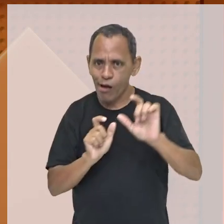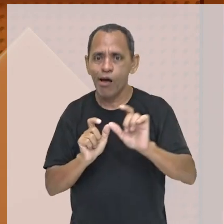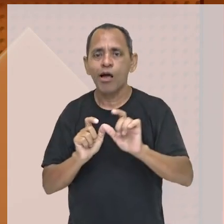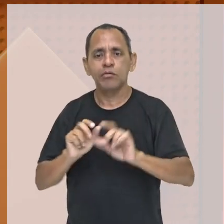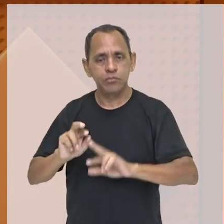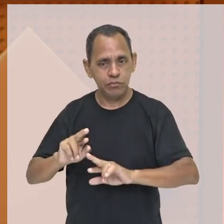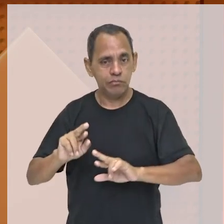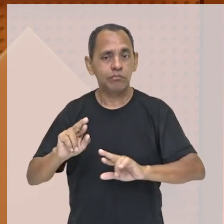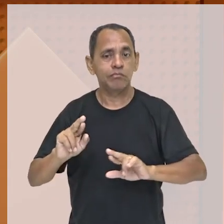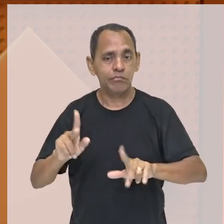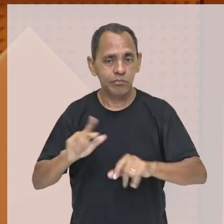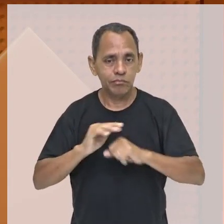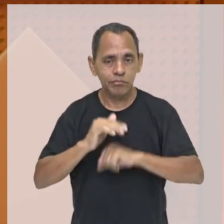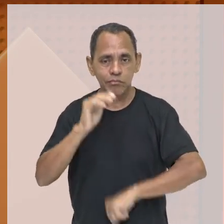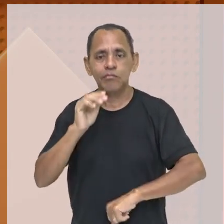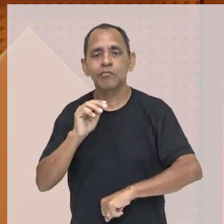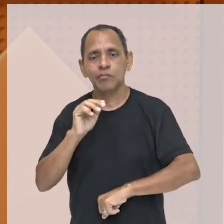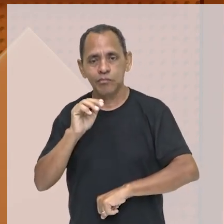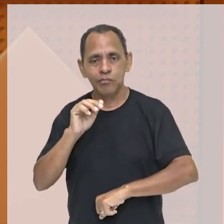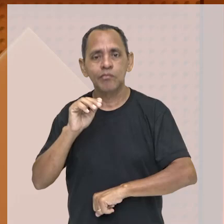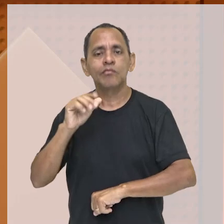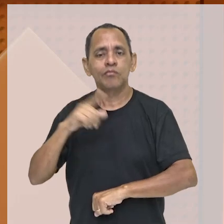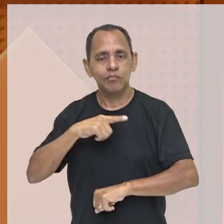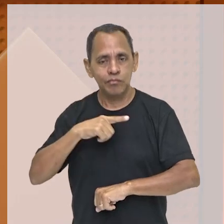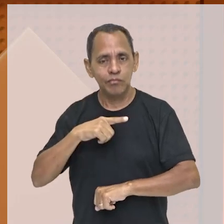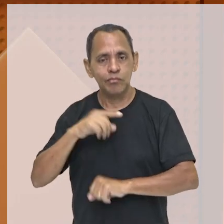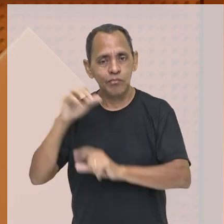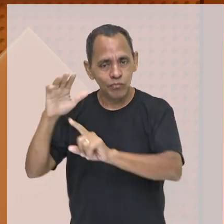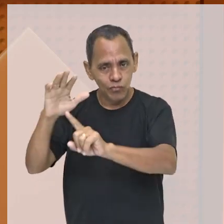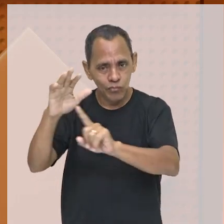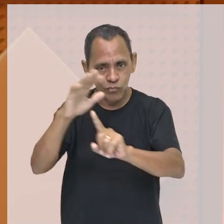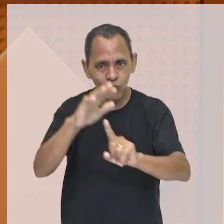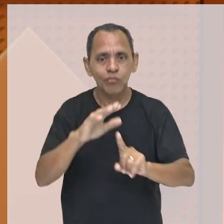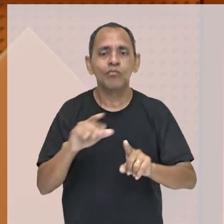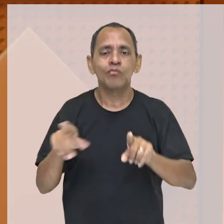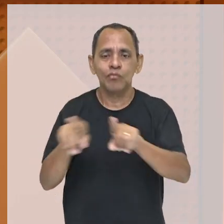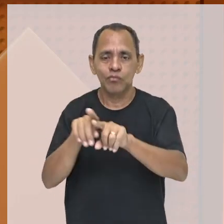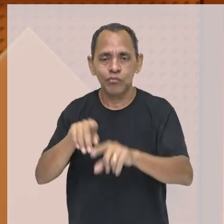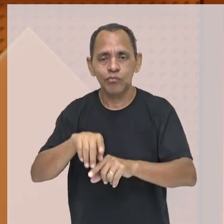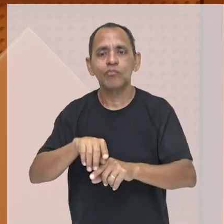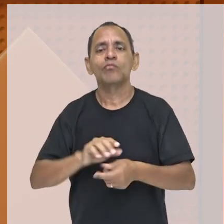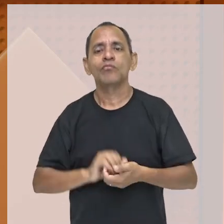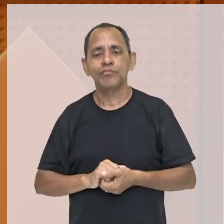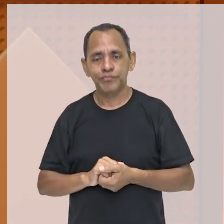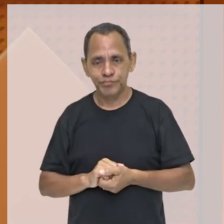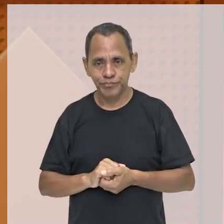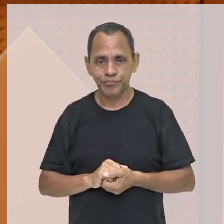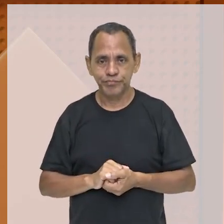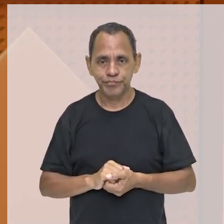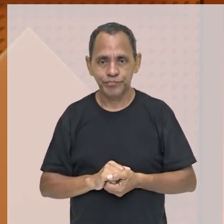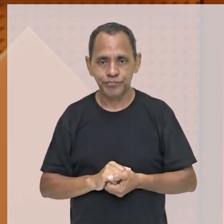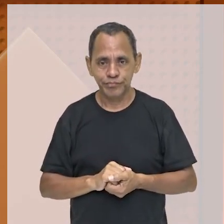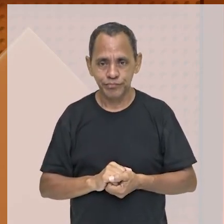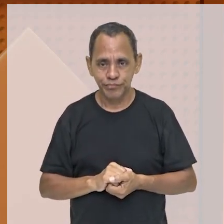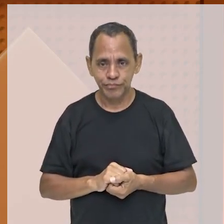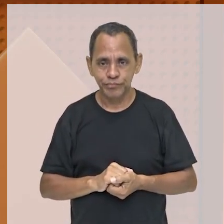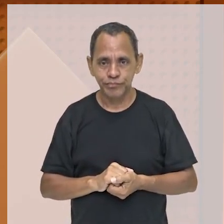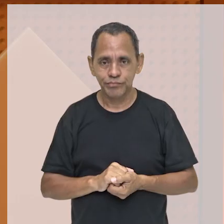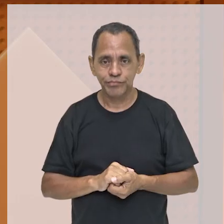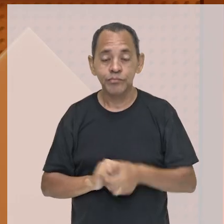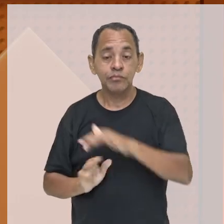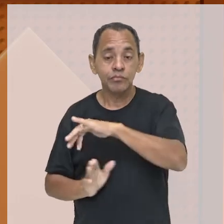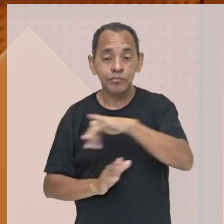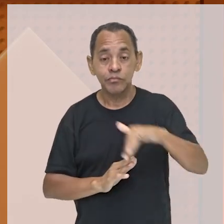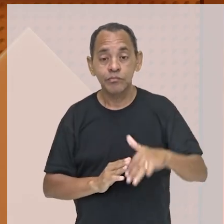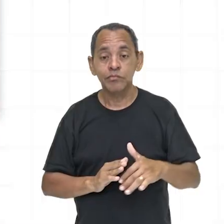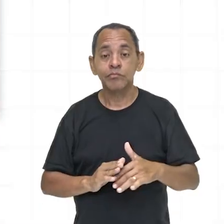grande e isso reflete toda essa complexidade da qual nós estávamos falando. Vamos então falar aí sobre alguns outros